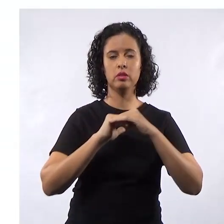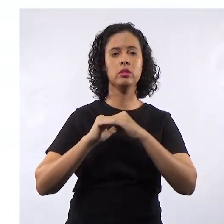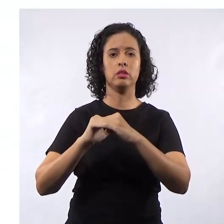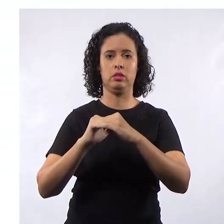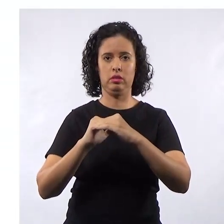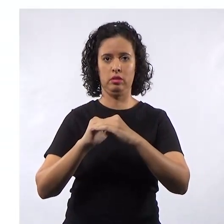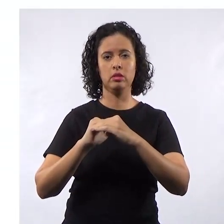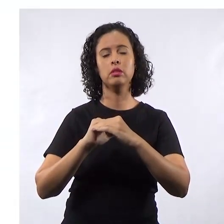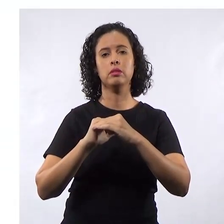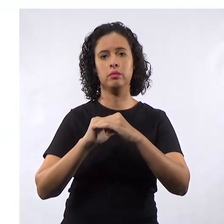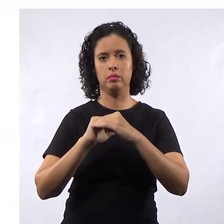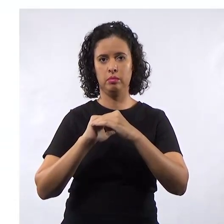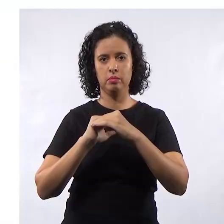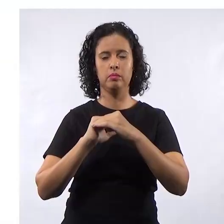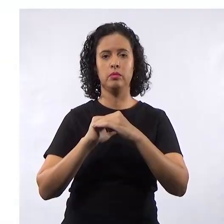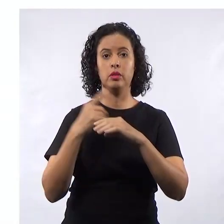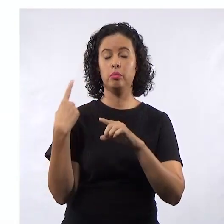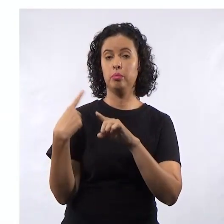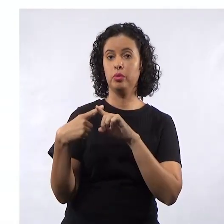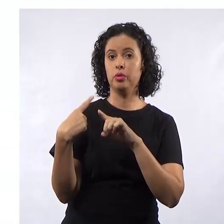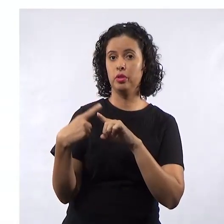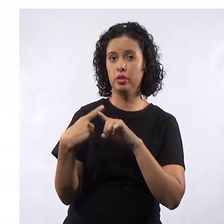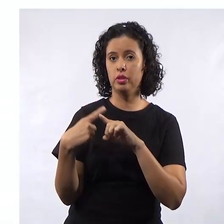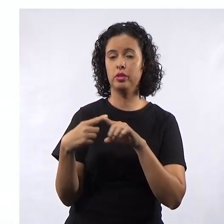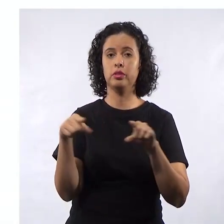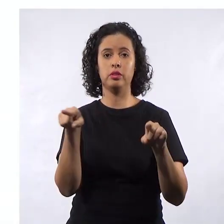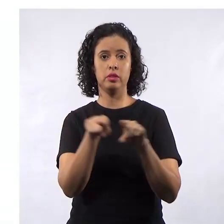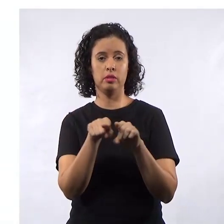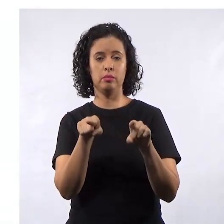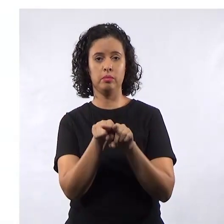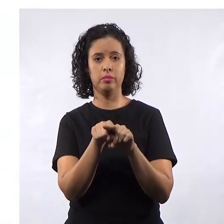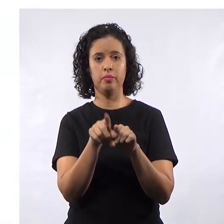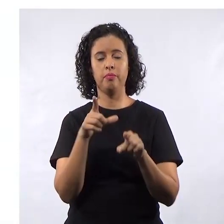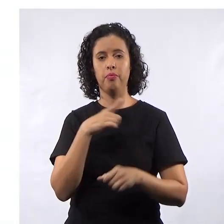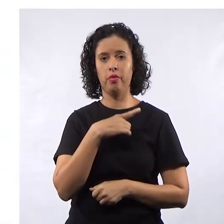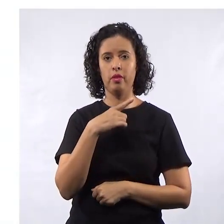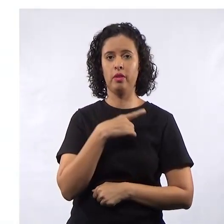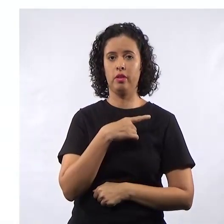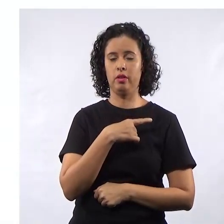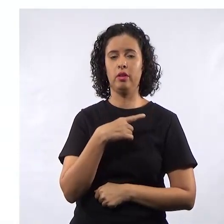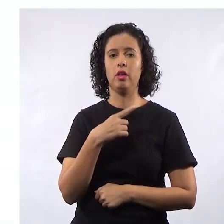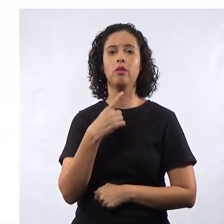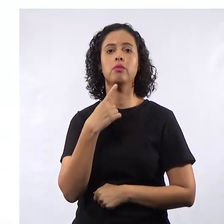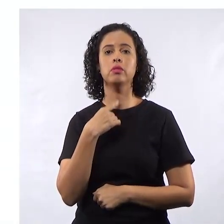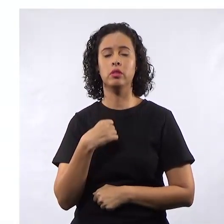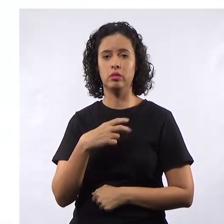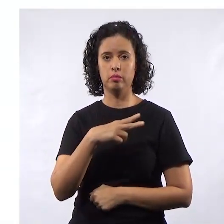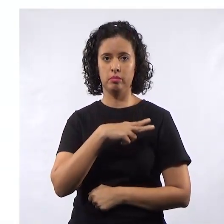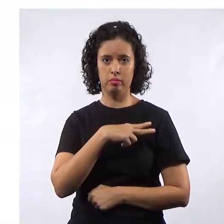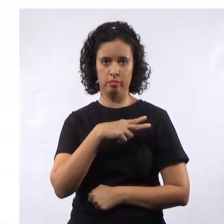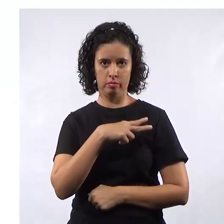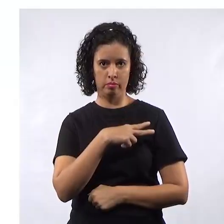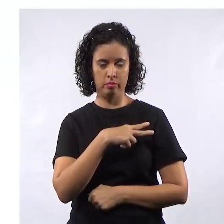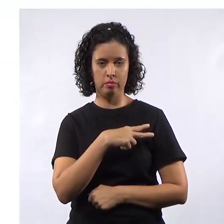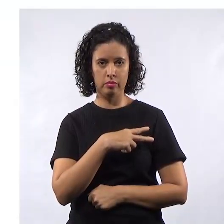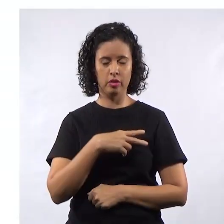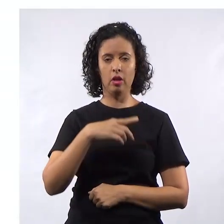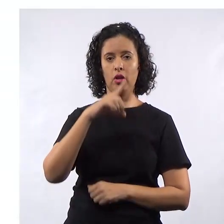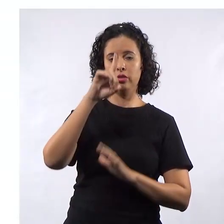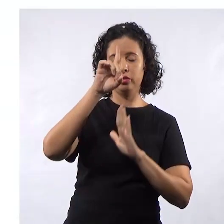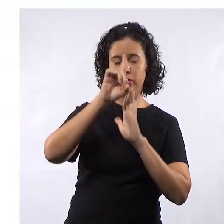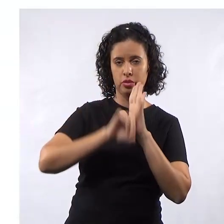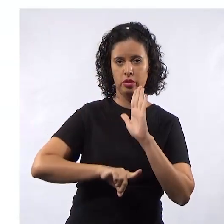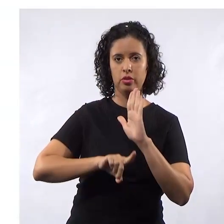tá? Entre as partes, tá? Porque, e também prevalece a autonomia da vontade privada. Enquanto no direito